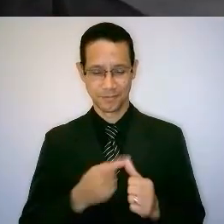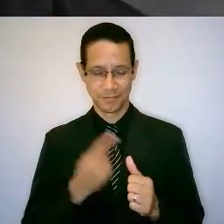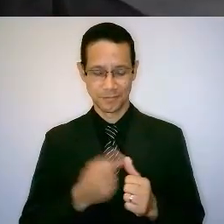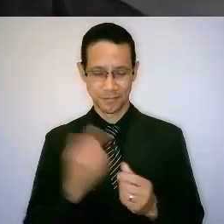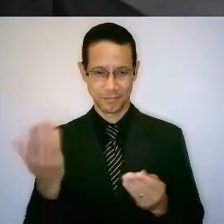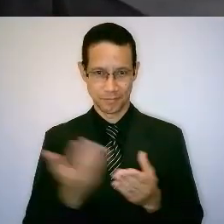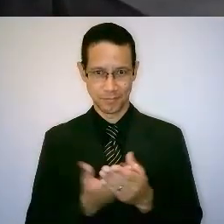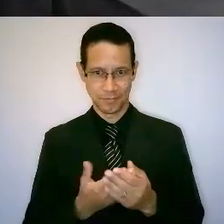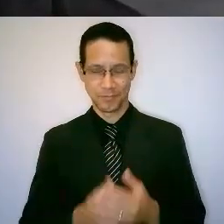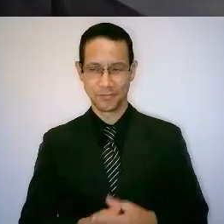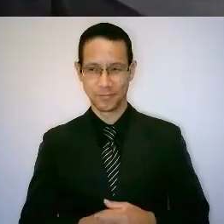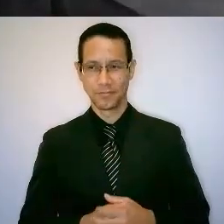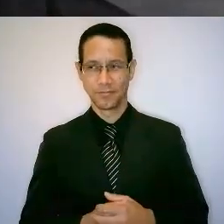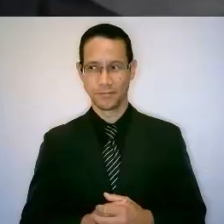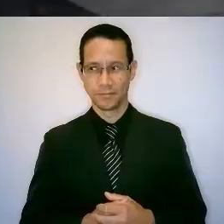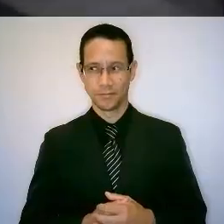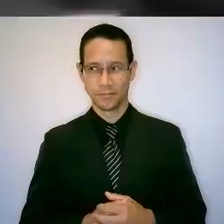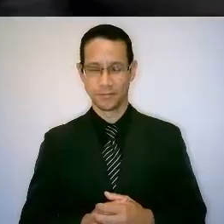fazer